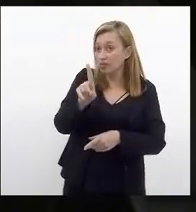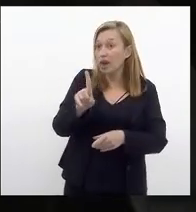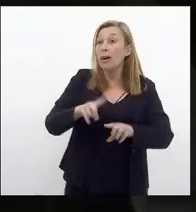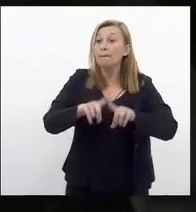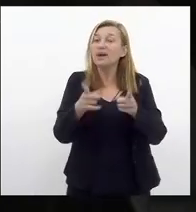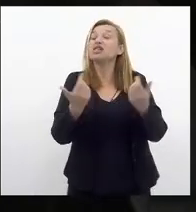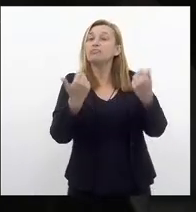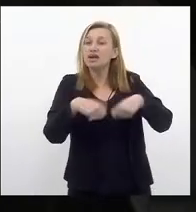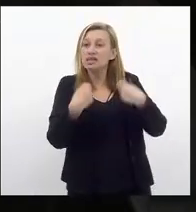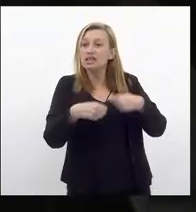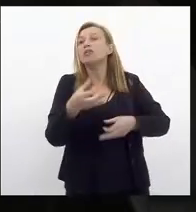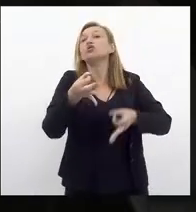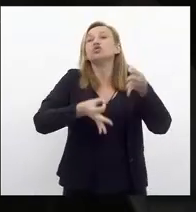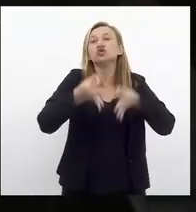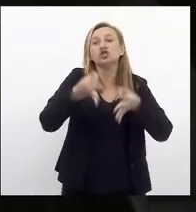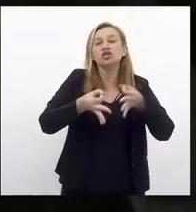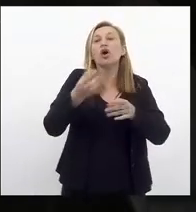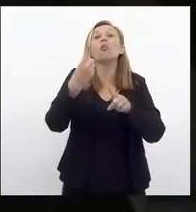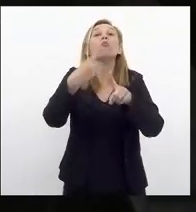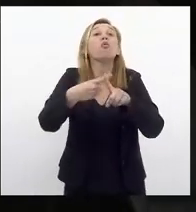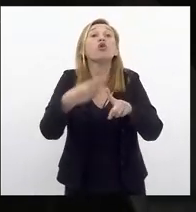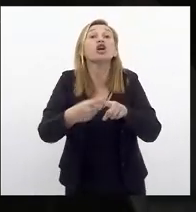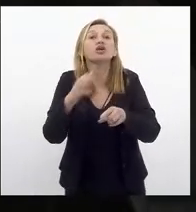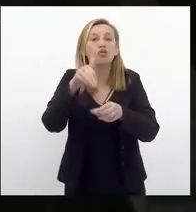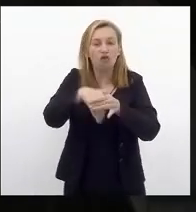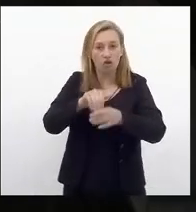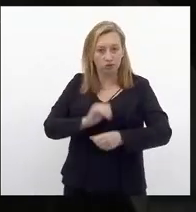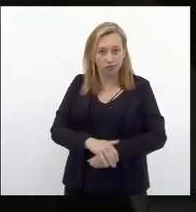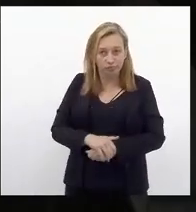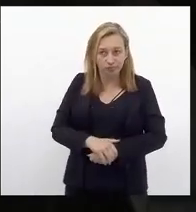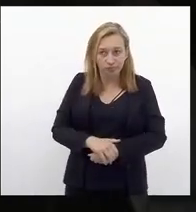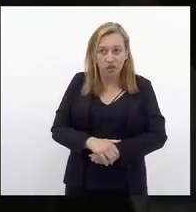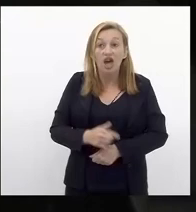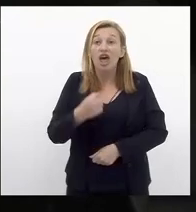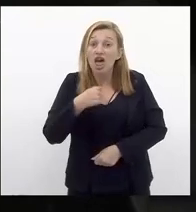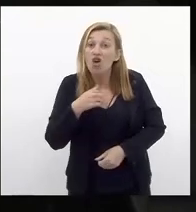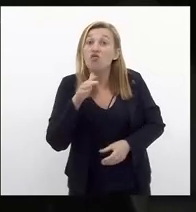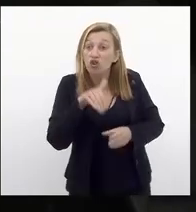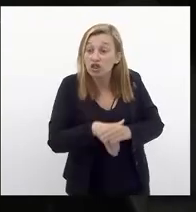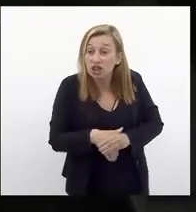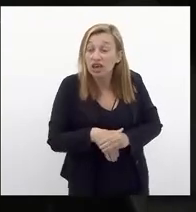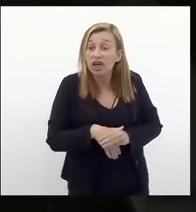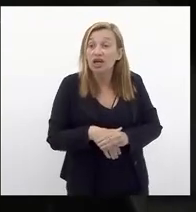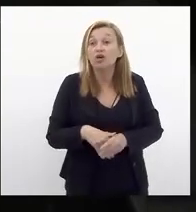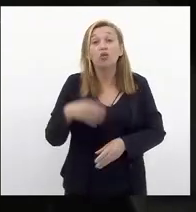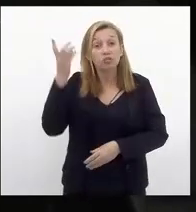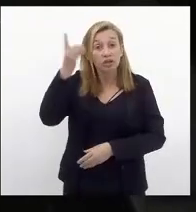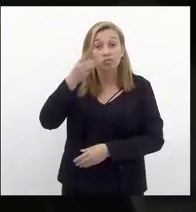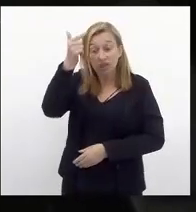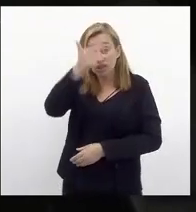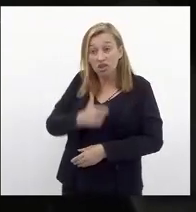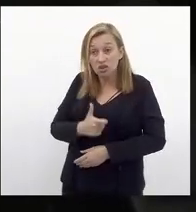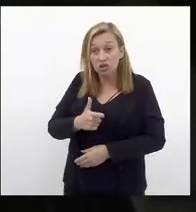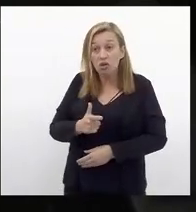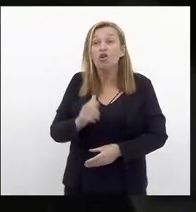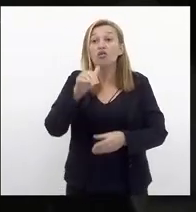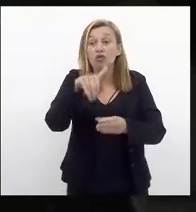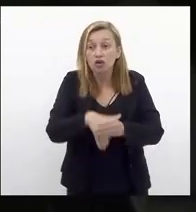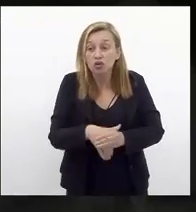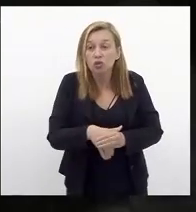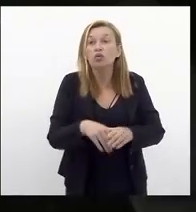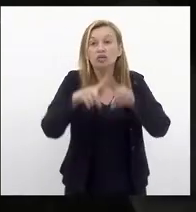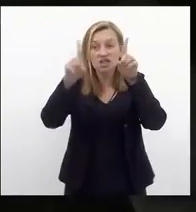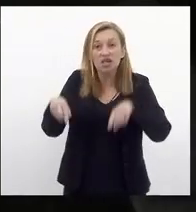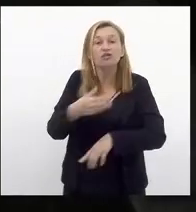só que precisamos justificar o porquê do nosso voto eu voltei como parlamentar e eu voltei